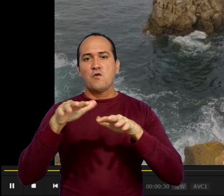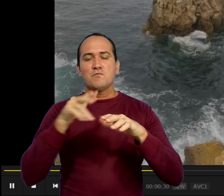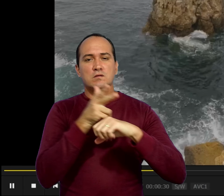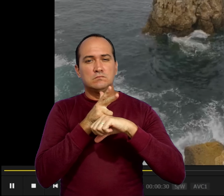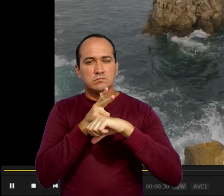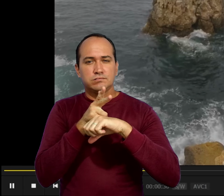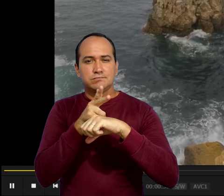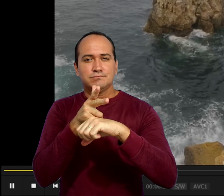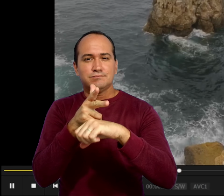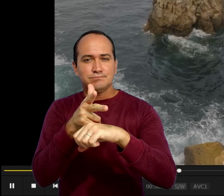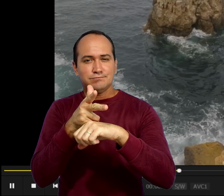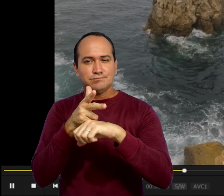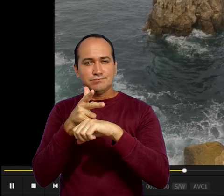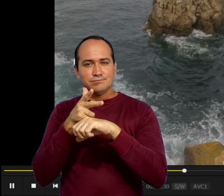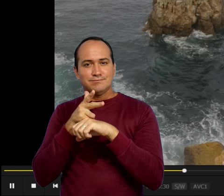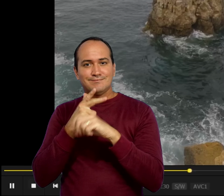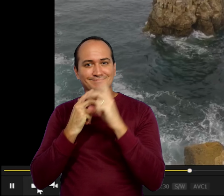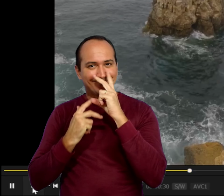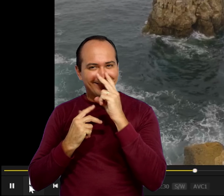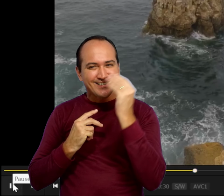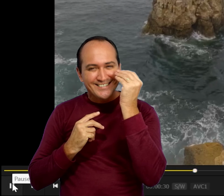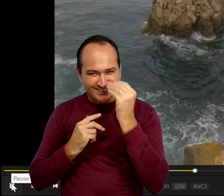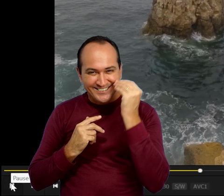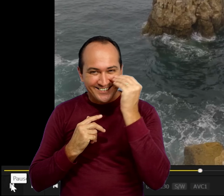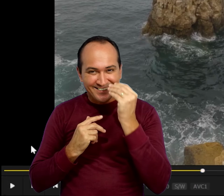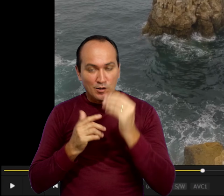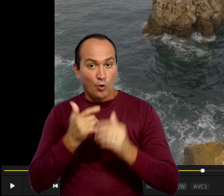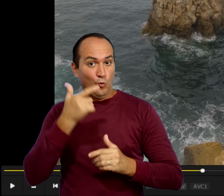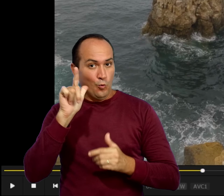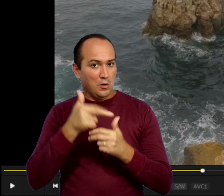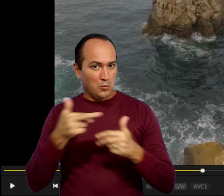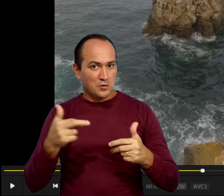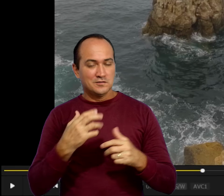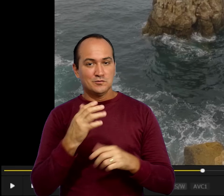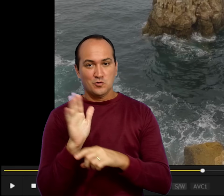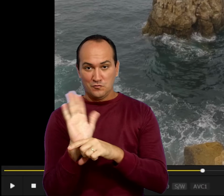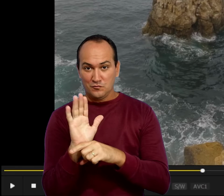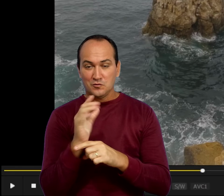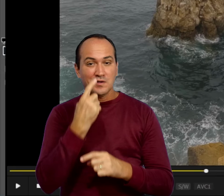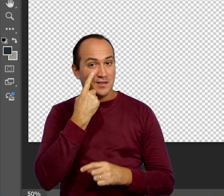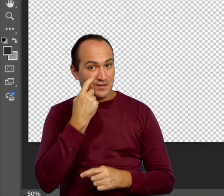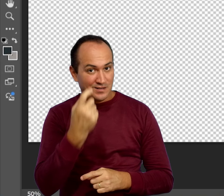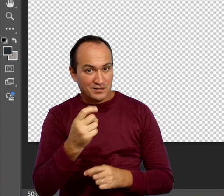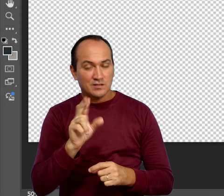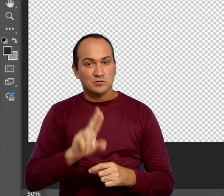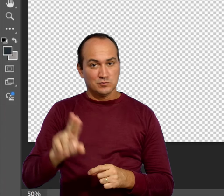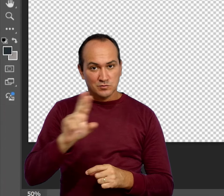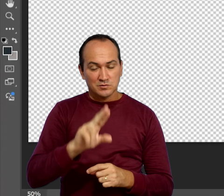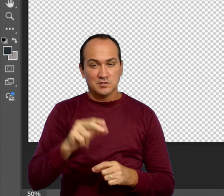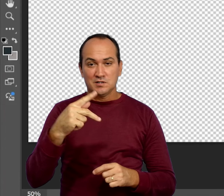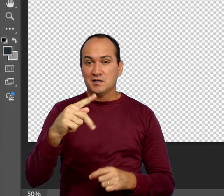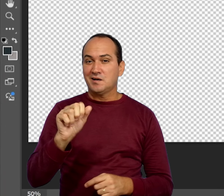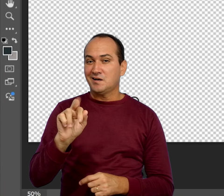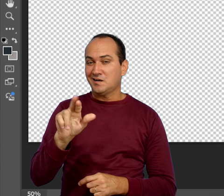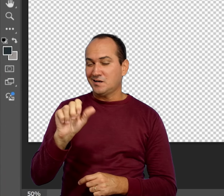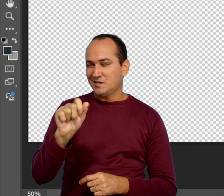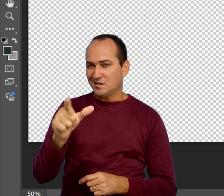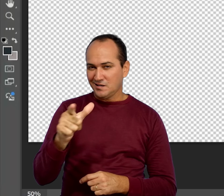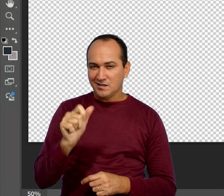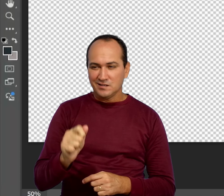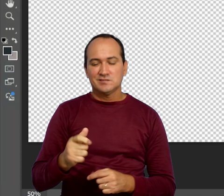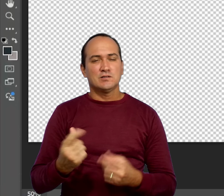um certo movimento de câmera. Uma outra coisa que eu fiz então para deixar esse vídeo mais interessante, usando a técnica do Parallax, foi que,